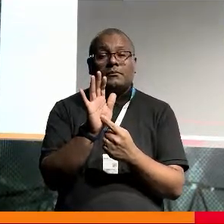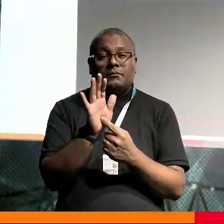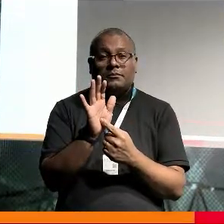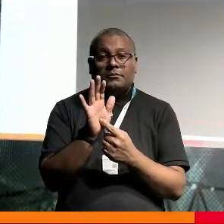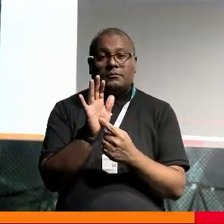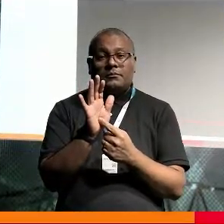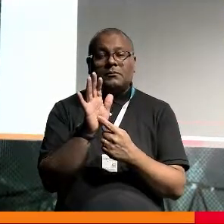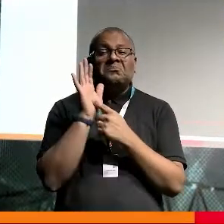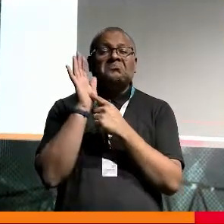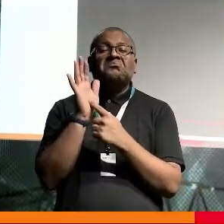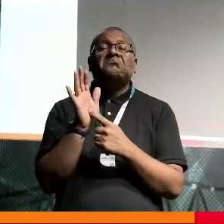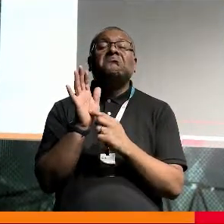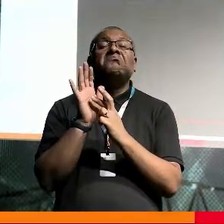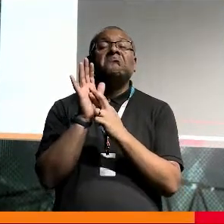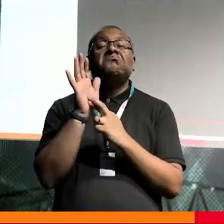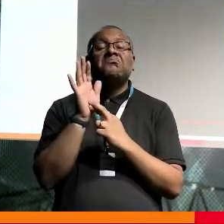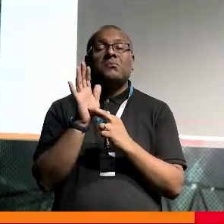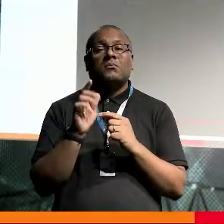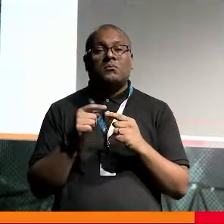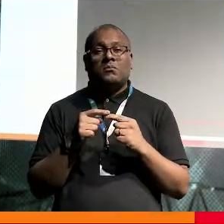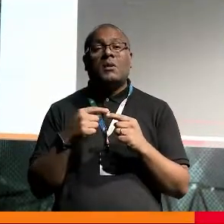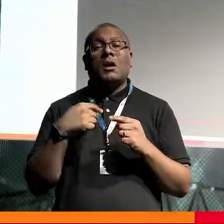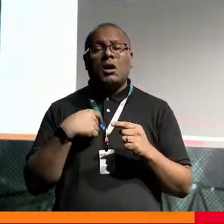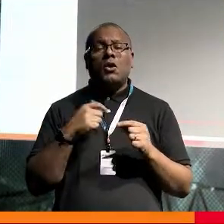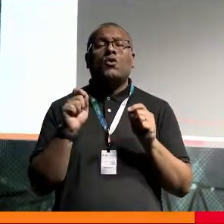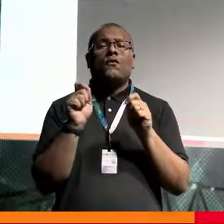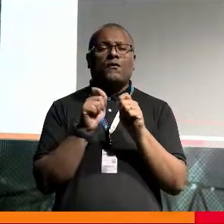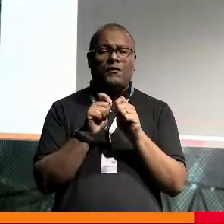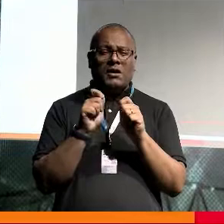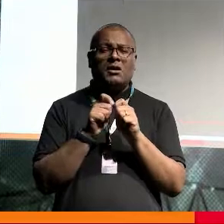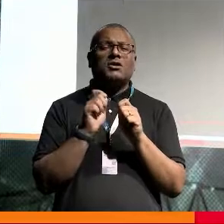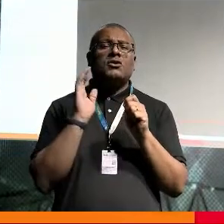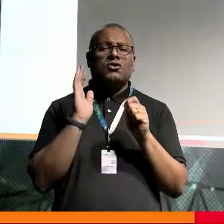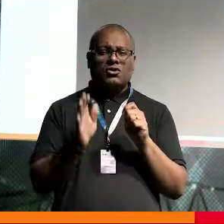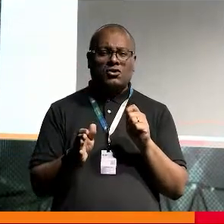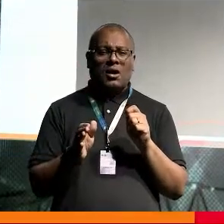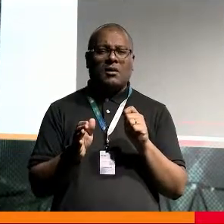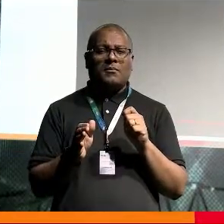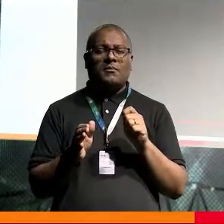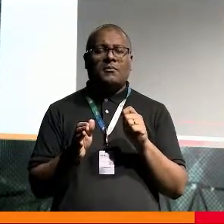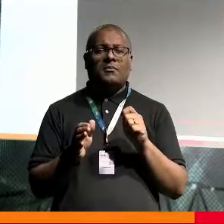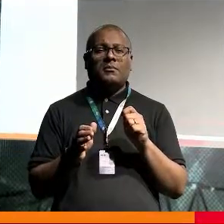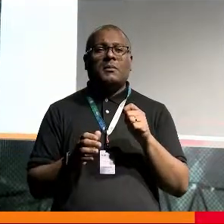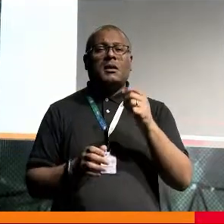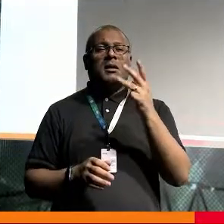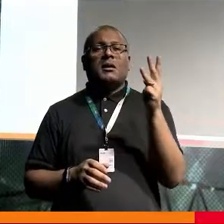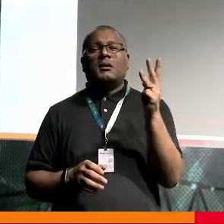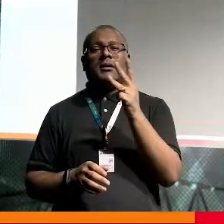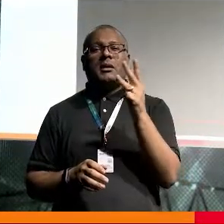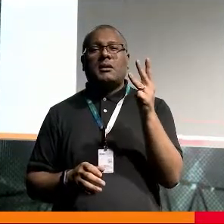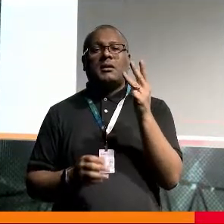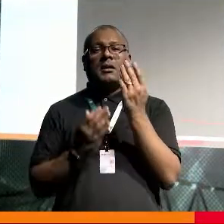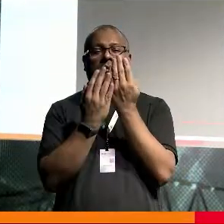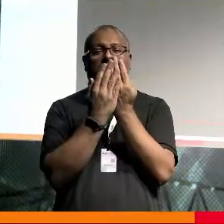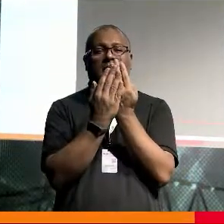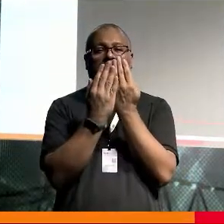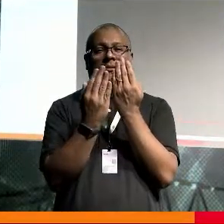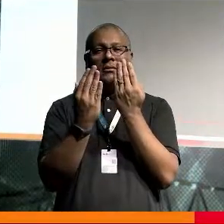tela melhor. Ele vai falar para você, ó, eu fiz, aqui eu corri 33